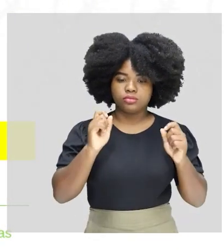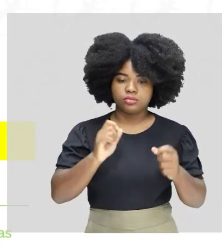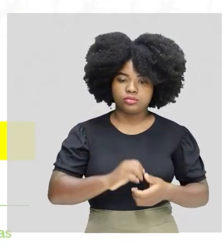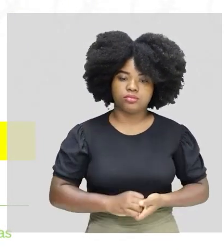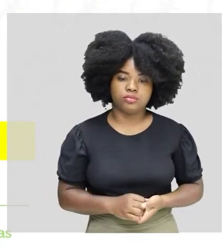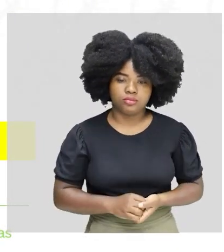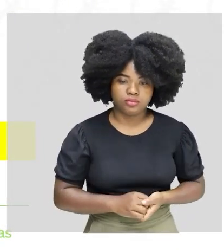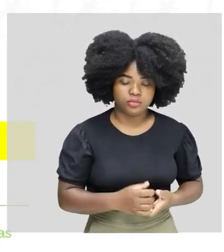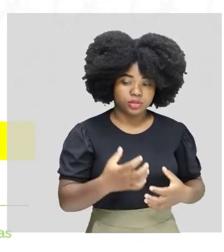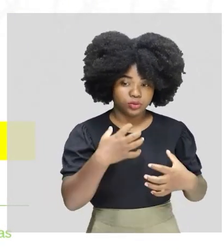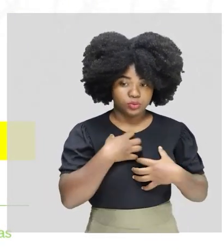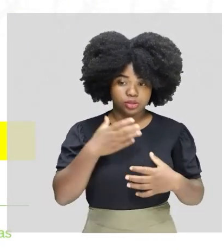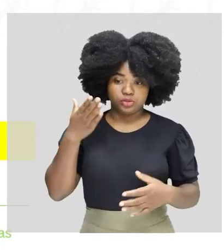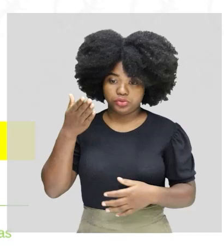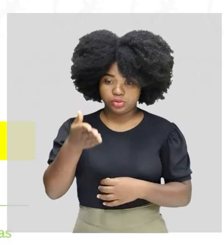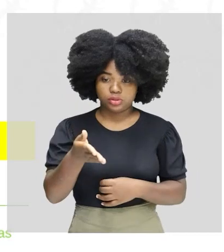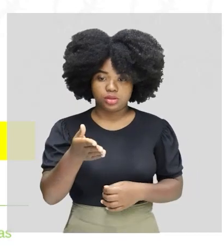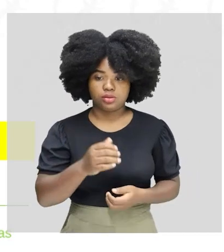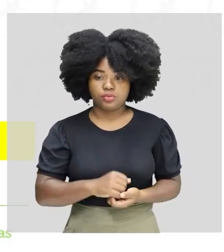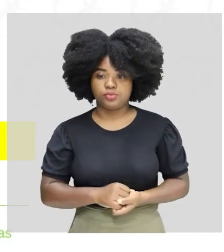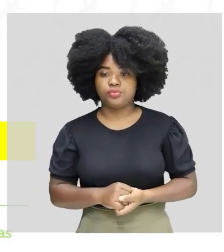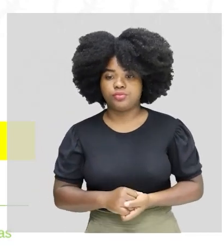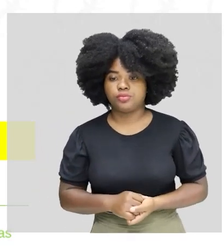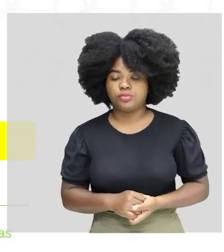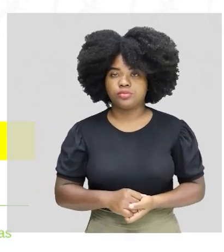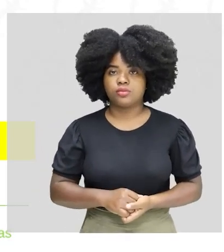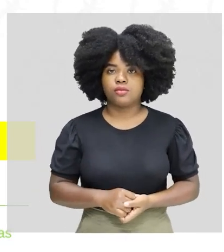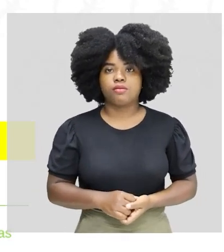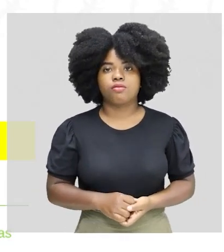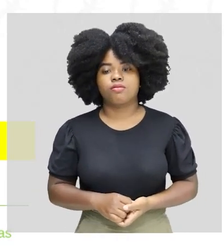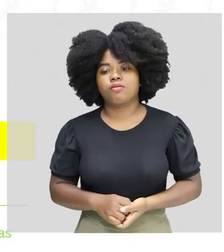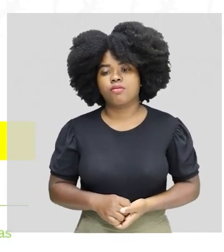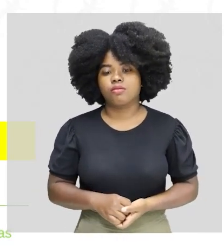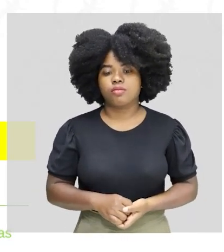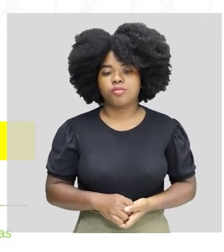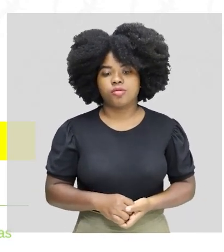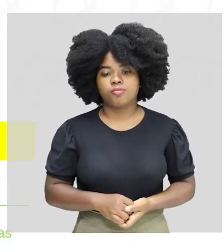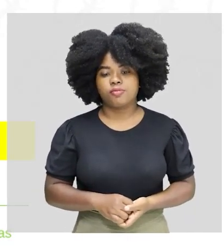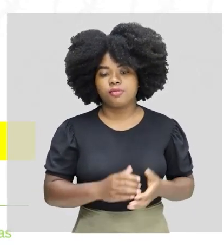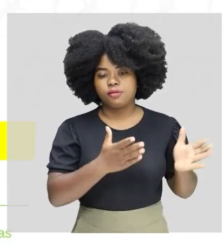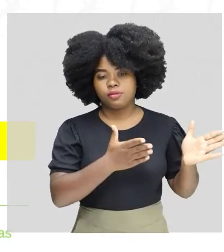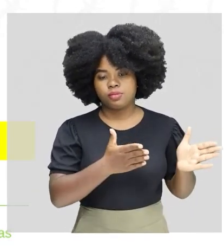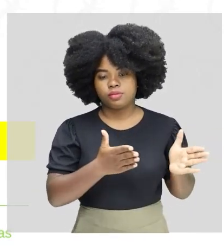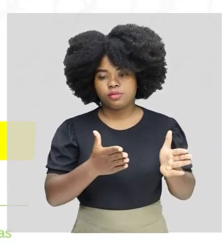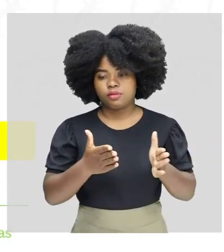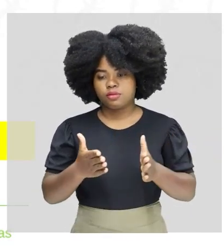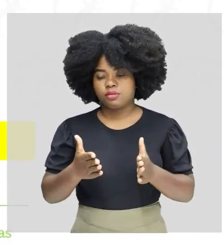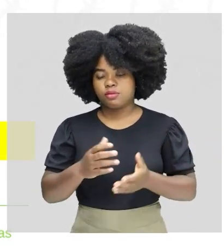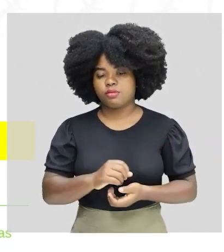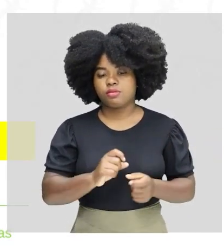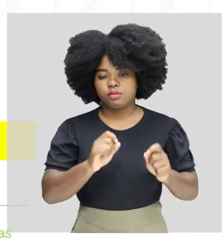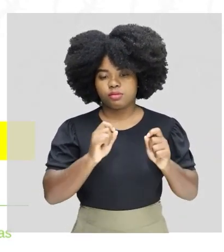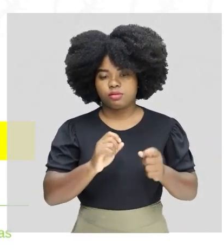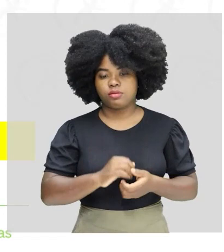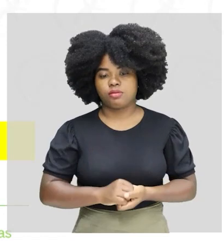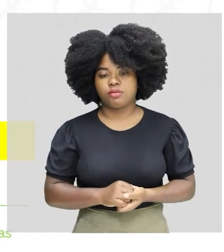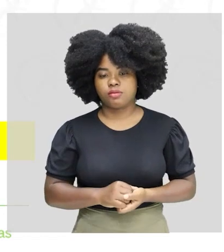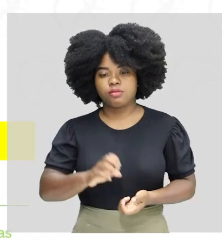no sentido direto, certo? Esse processo é um